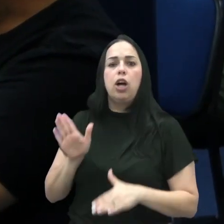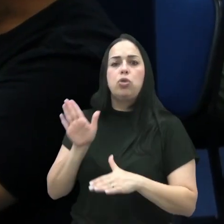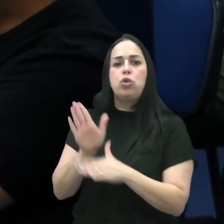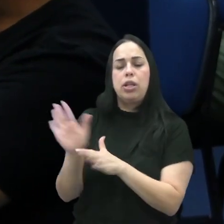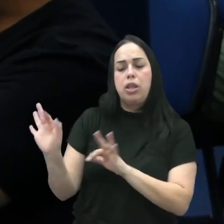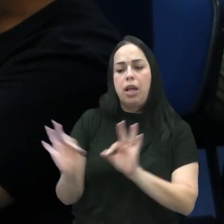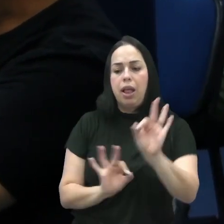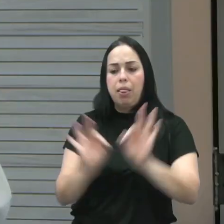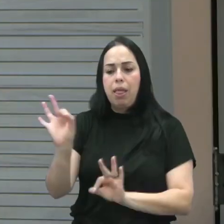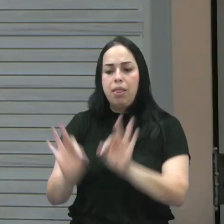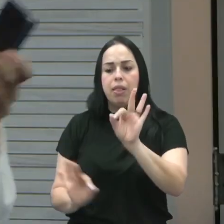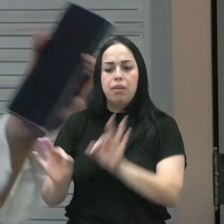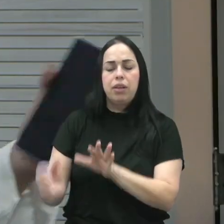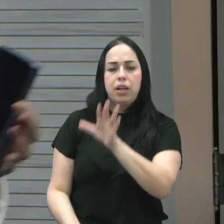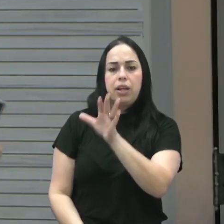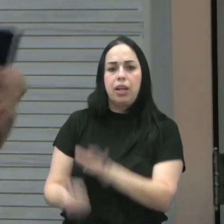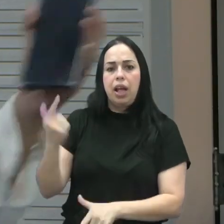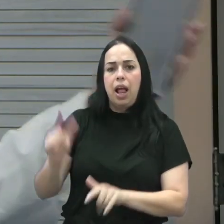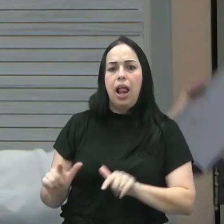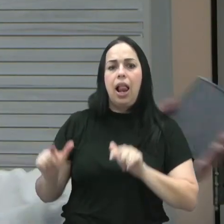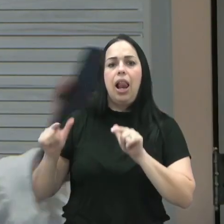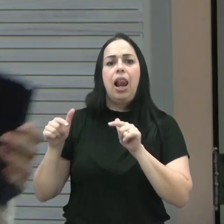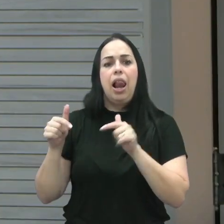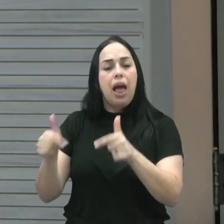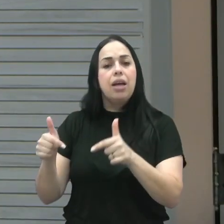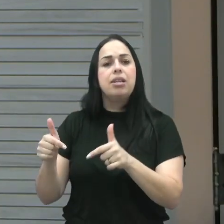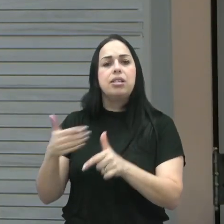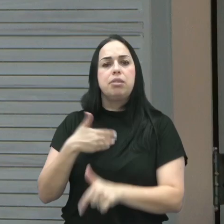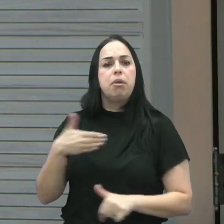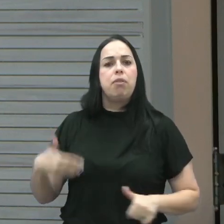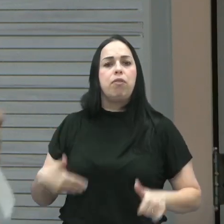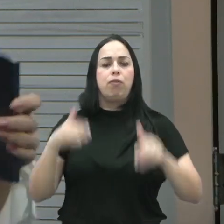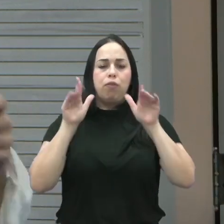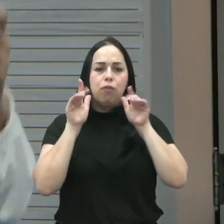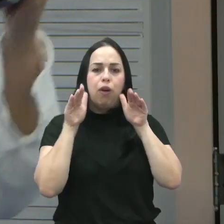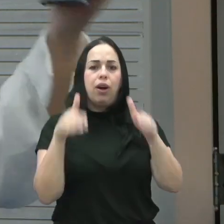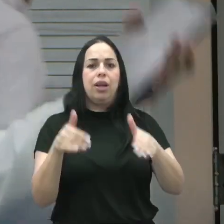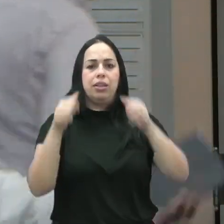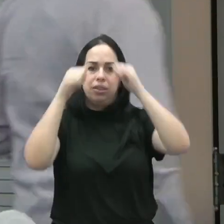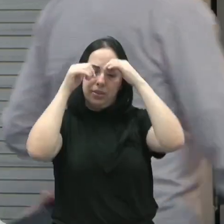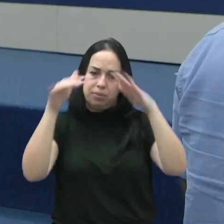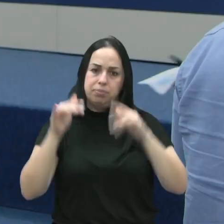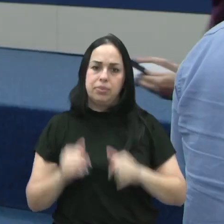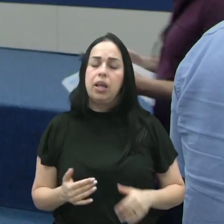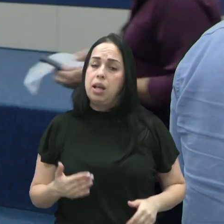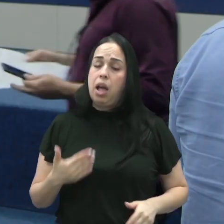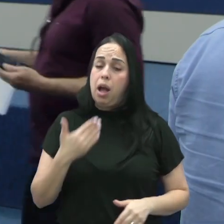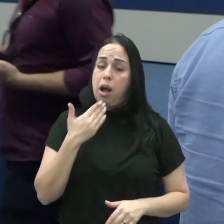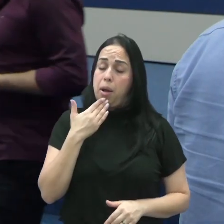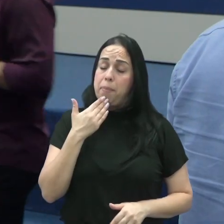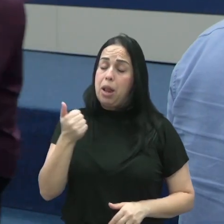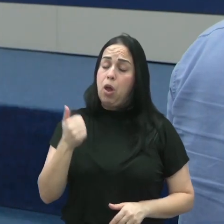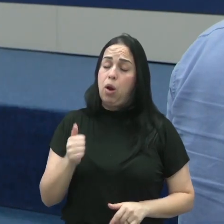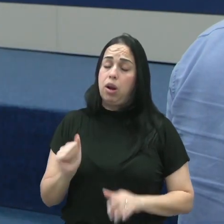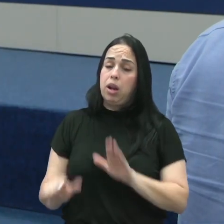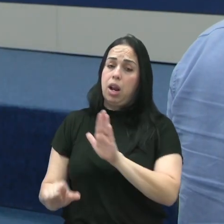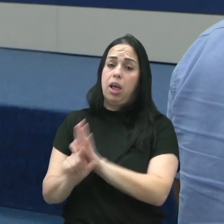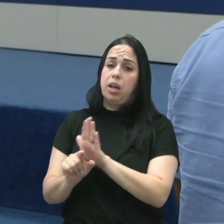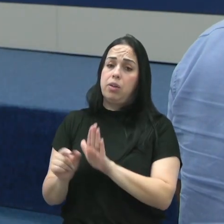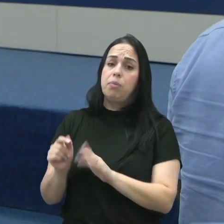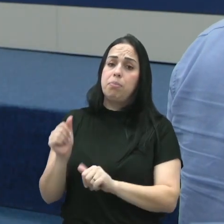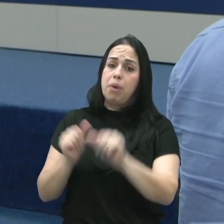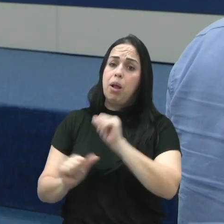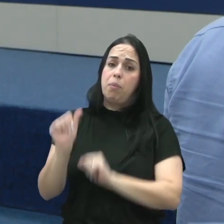na construção e elaboração das políticas públicas para pessoas com autismo. É uma forma de melhorar as políticas